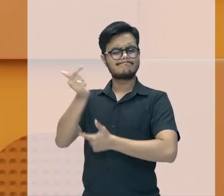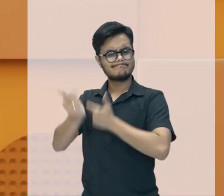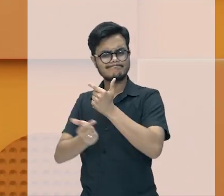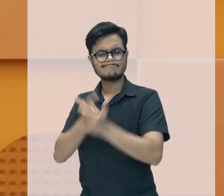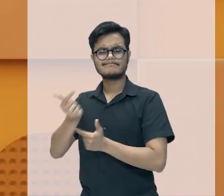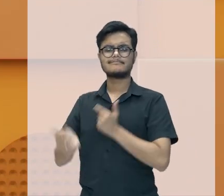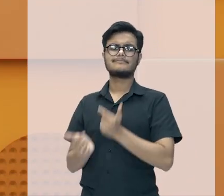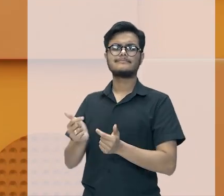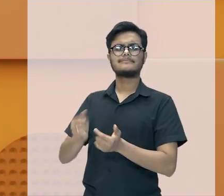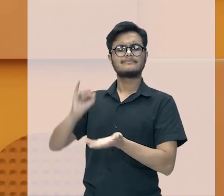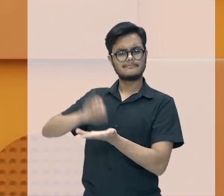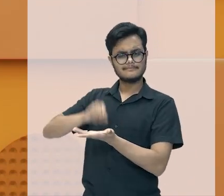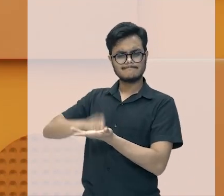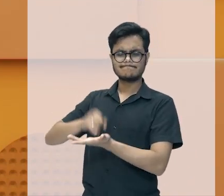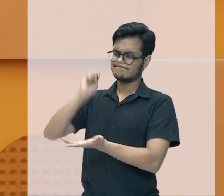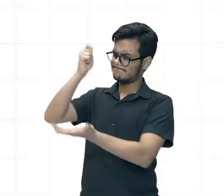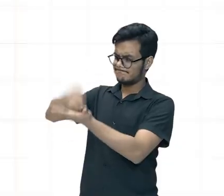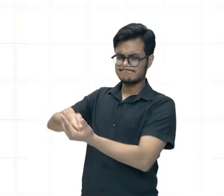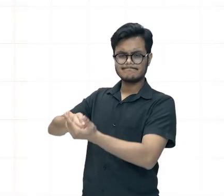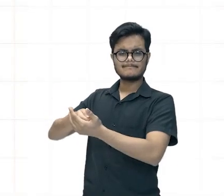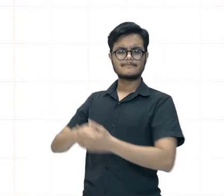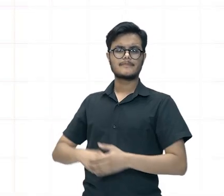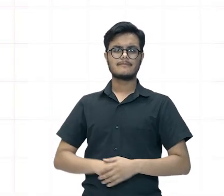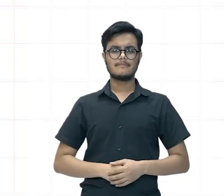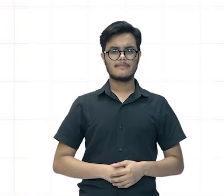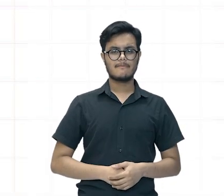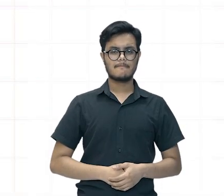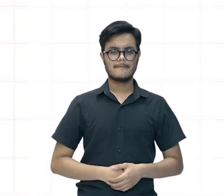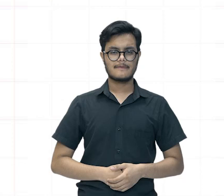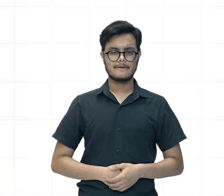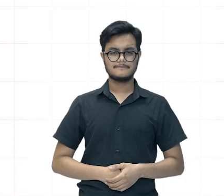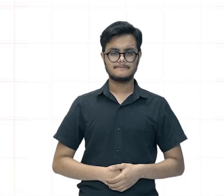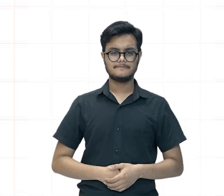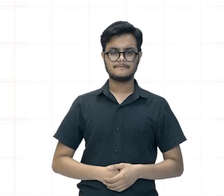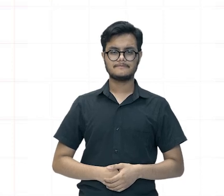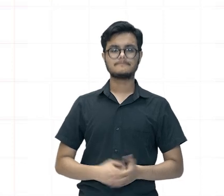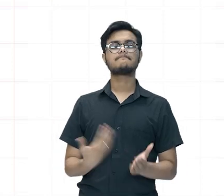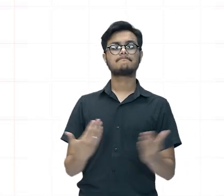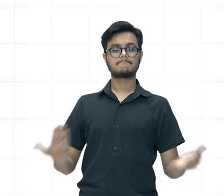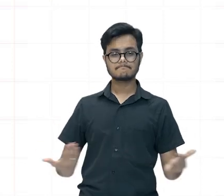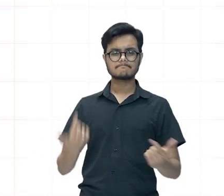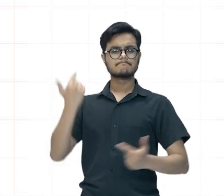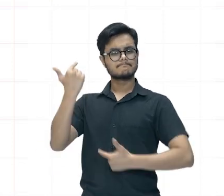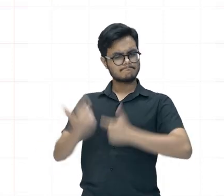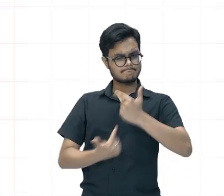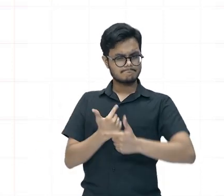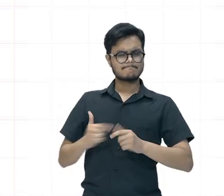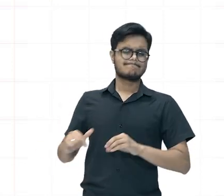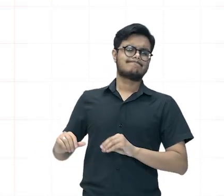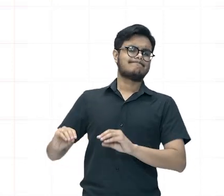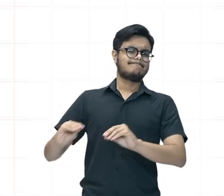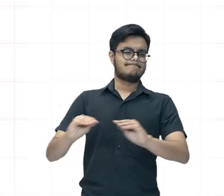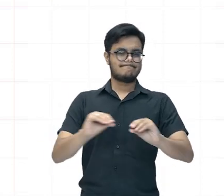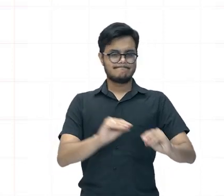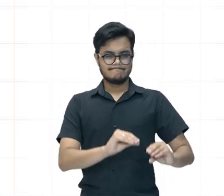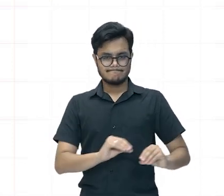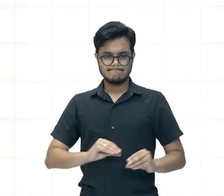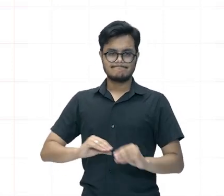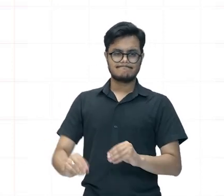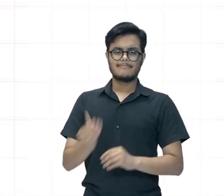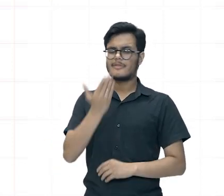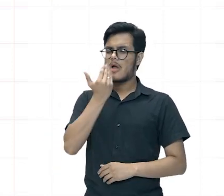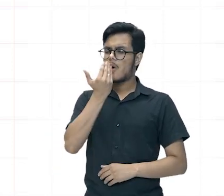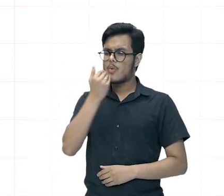que pagava, então, altos impostos. Acompanha comigo, olha só. Trabalhavam na terra, sua tarefa era